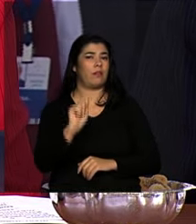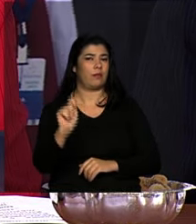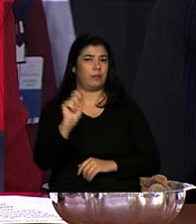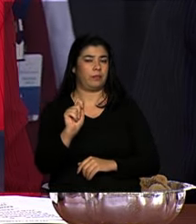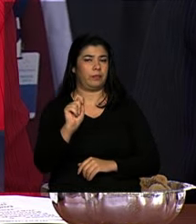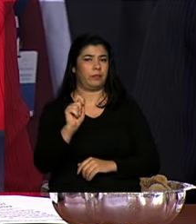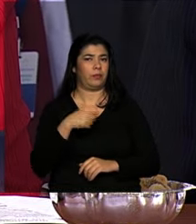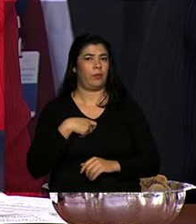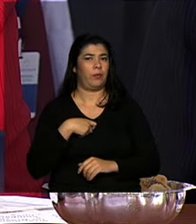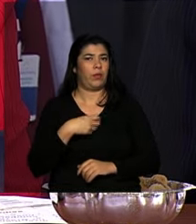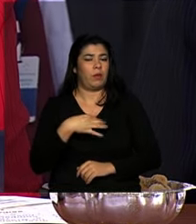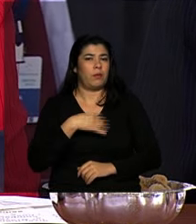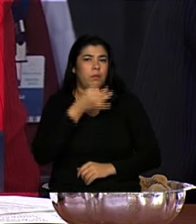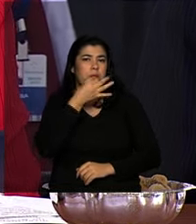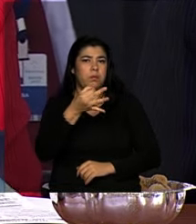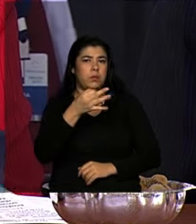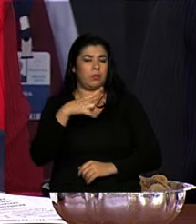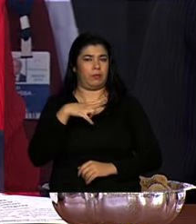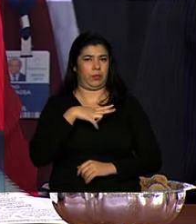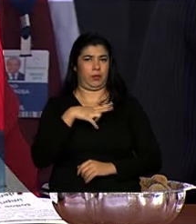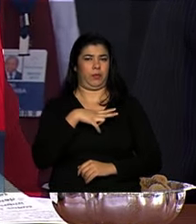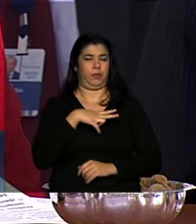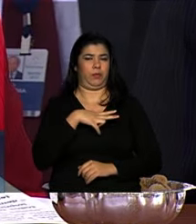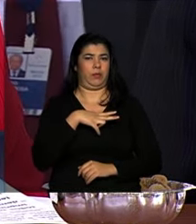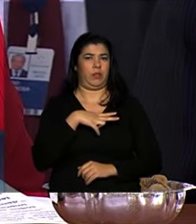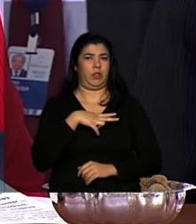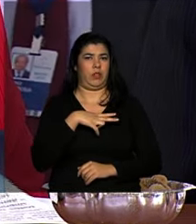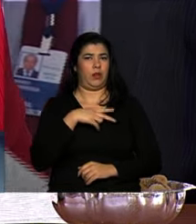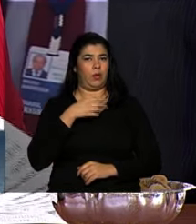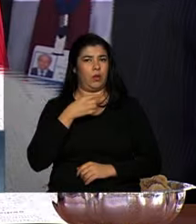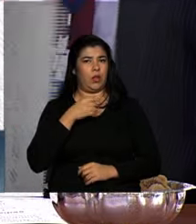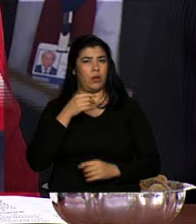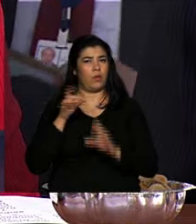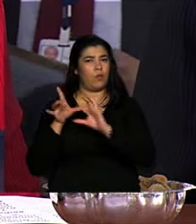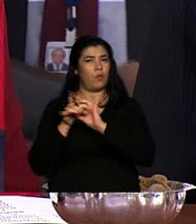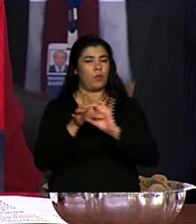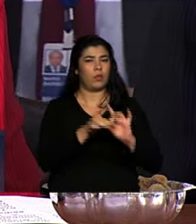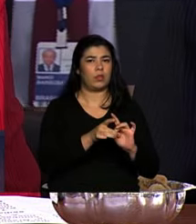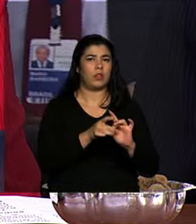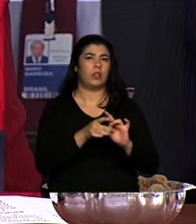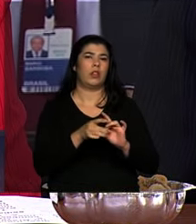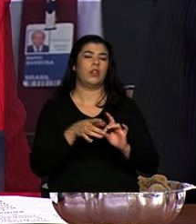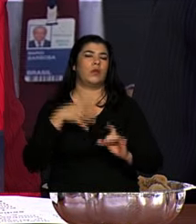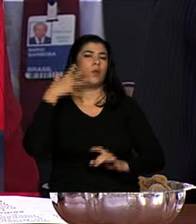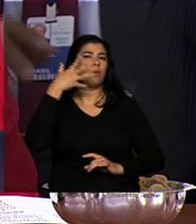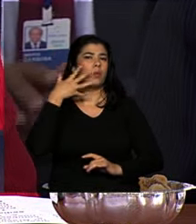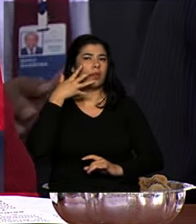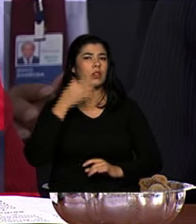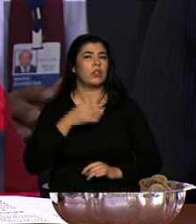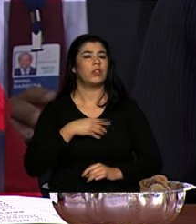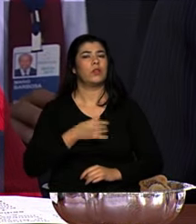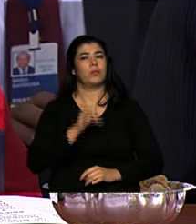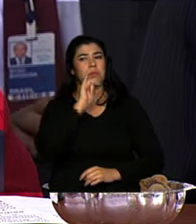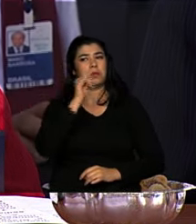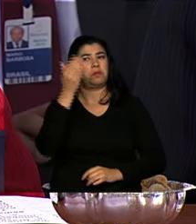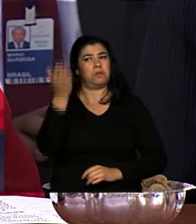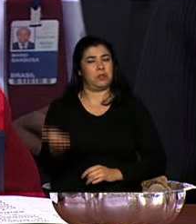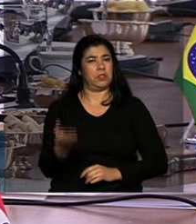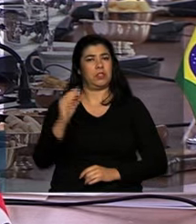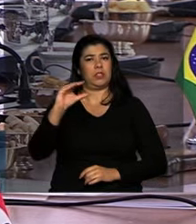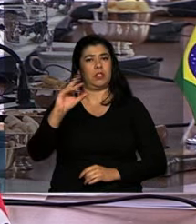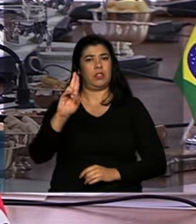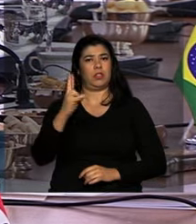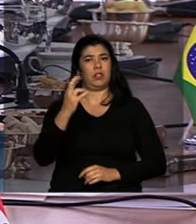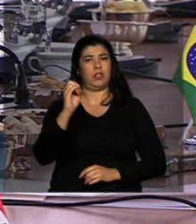de vista pessoal, do ponto de vista político, quero dizer-lhe, Cristina, que você terá aqui no